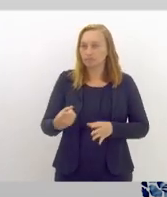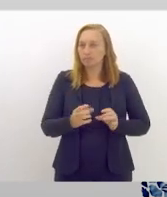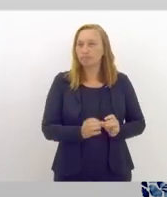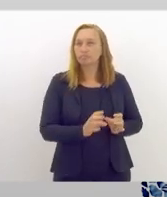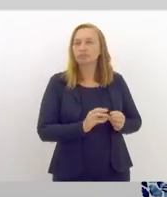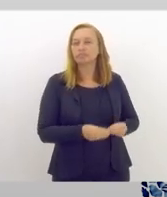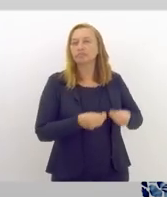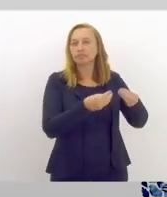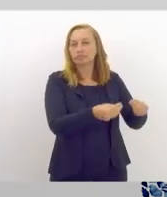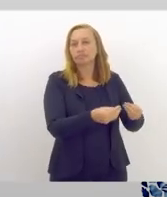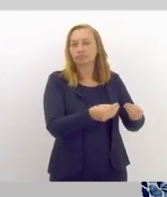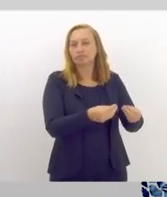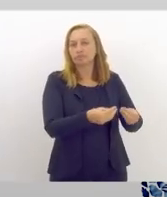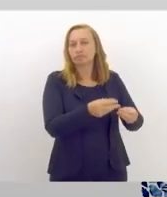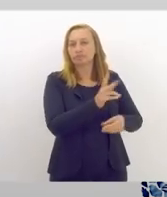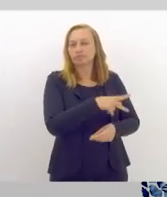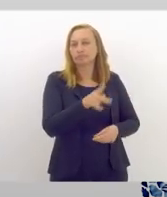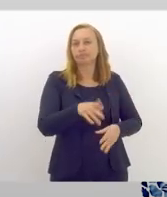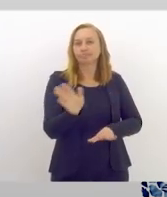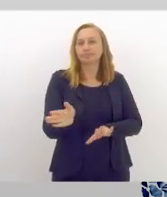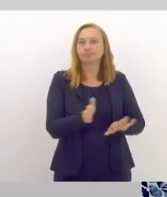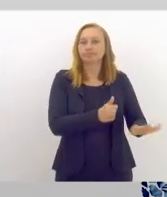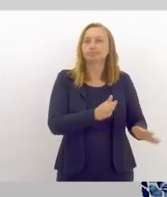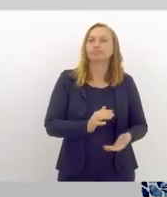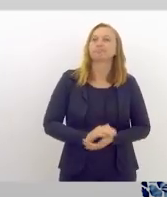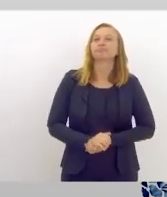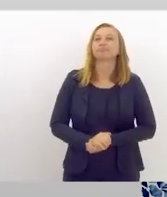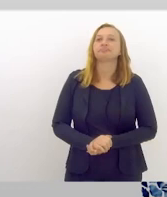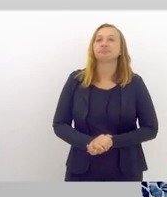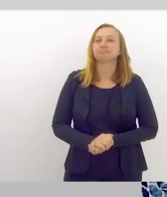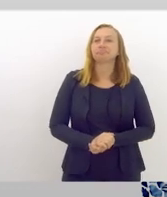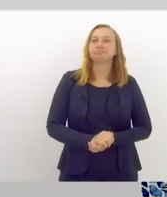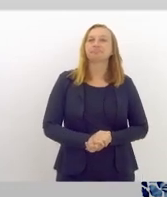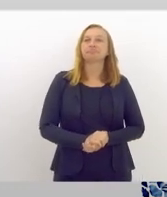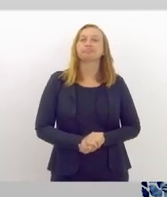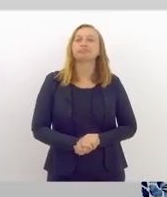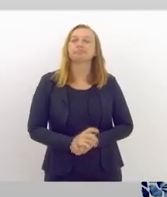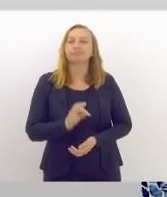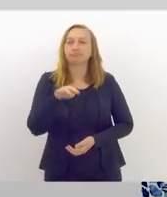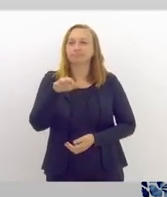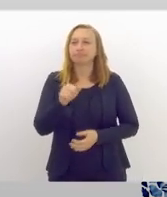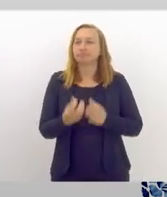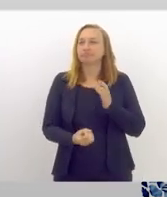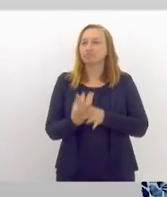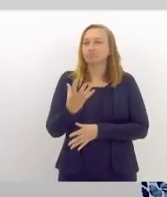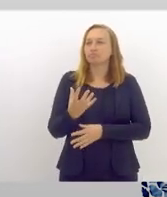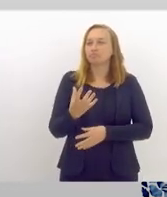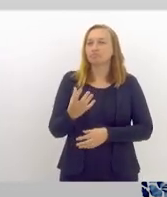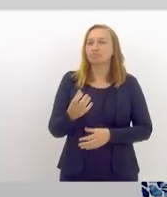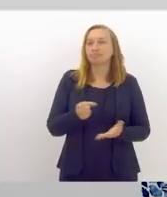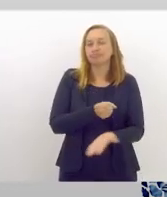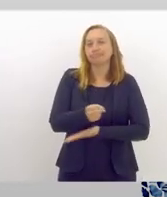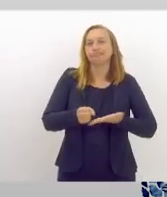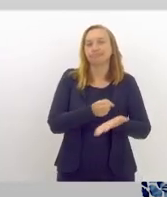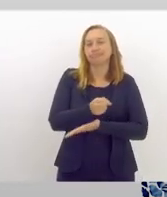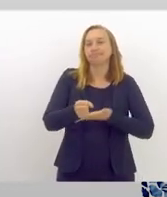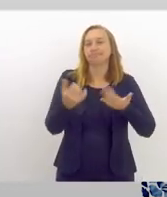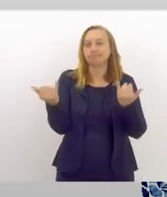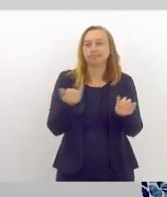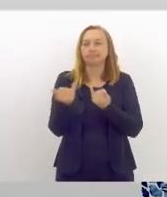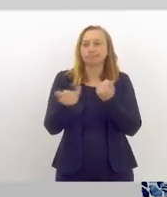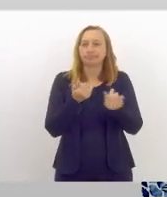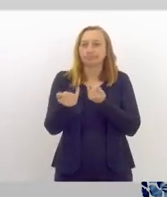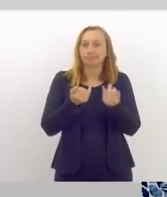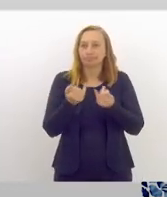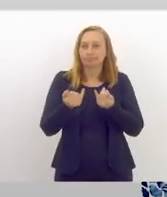Gilson de posse das tabelas de passagens pode proceder a construção da base de dados da matriz em um produto especificamente